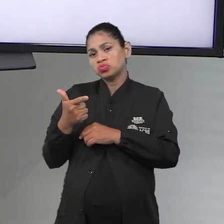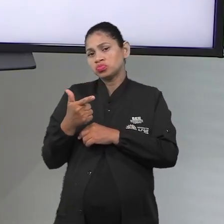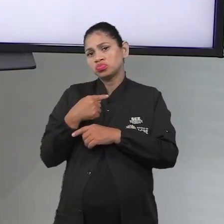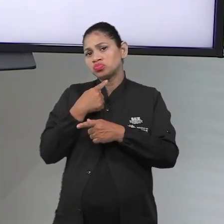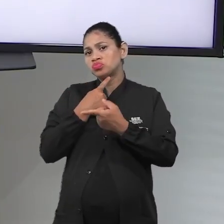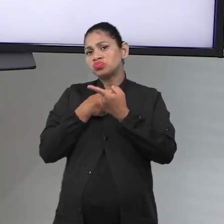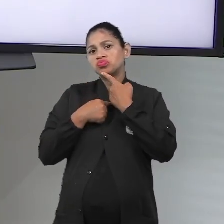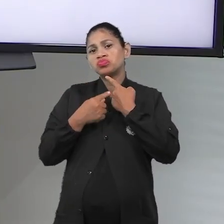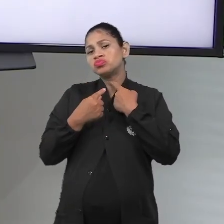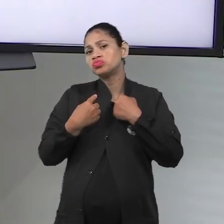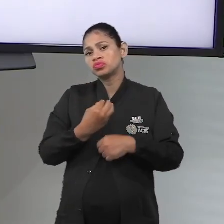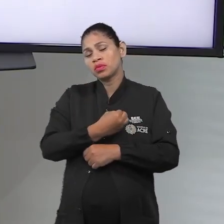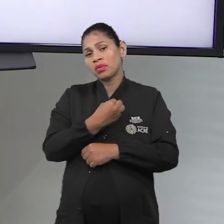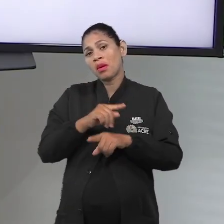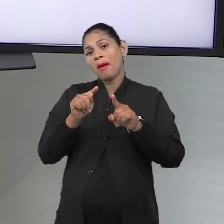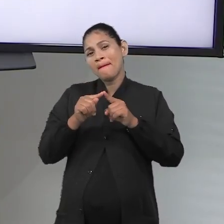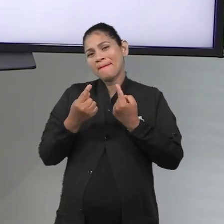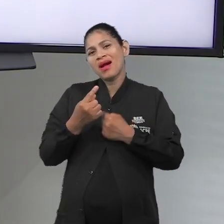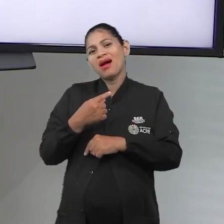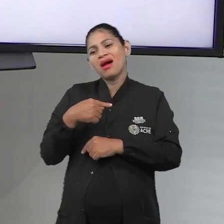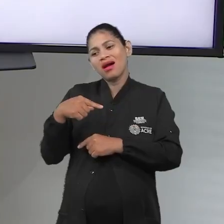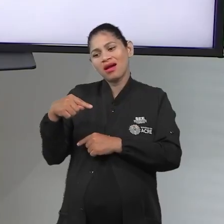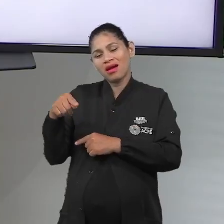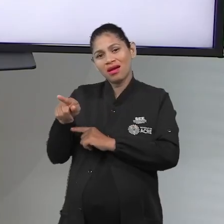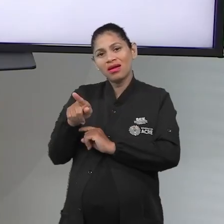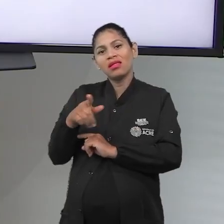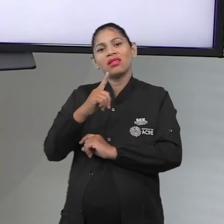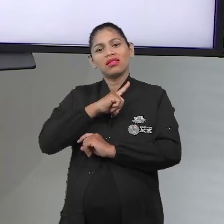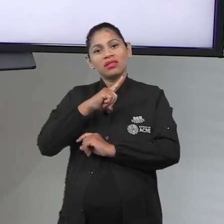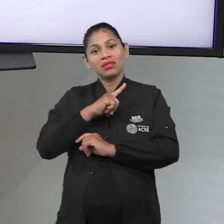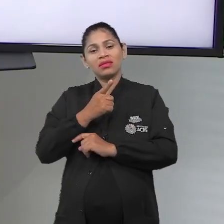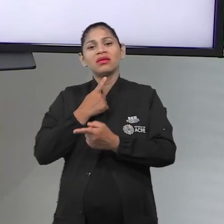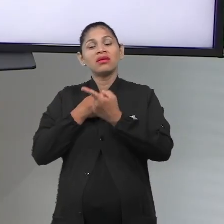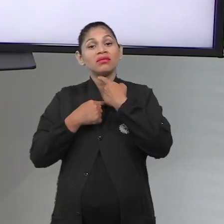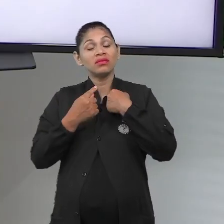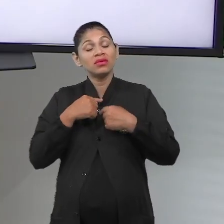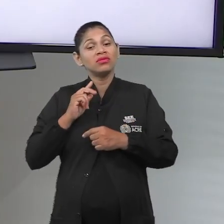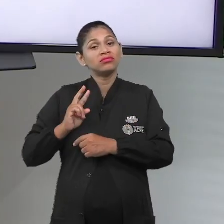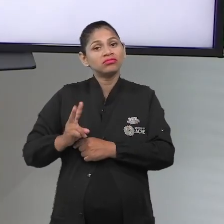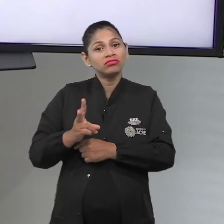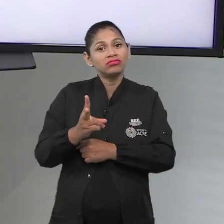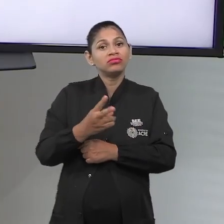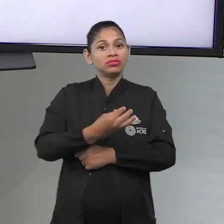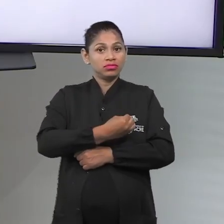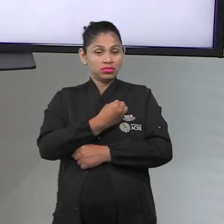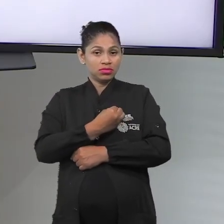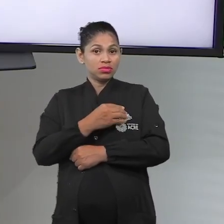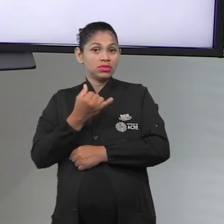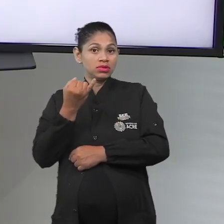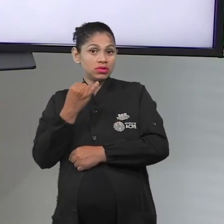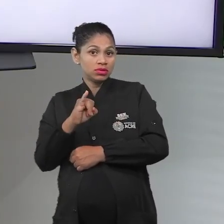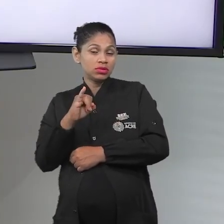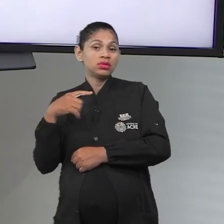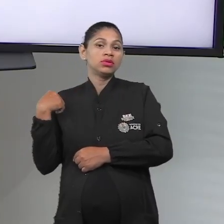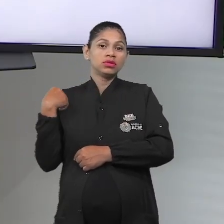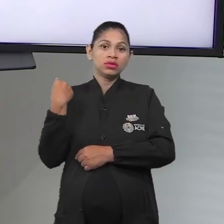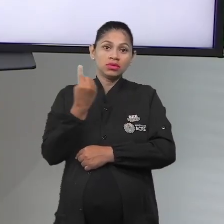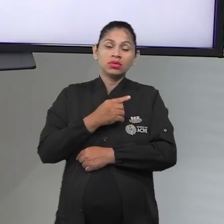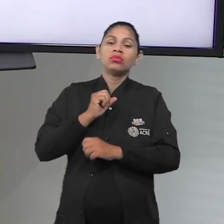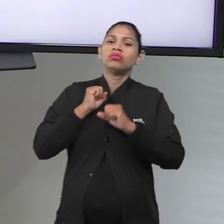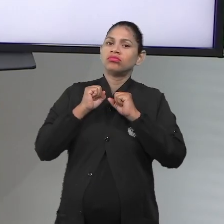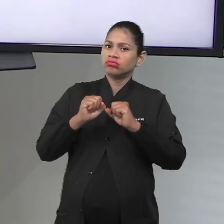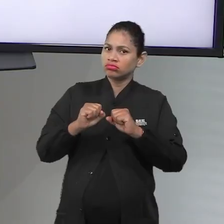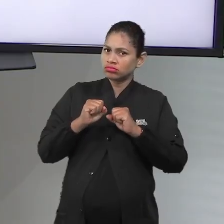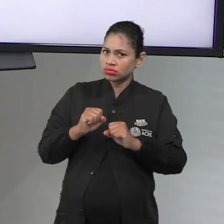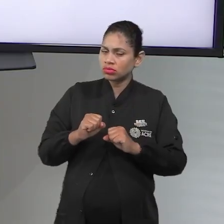continuar vivendo. E se eles têm esses interesses e a gente pode preservar, por exemplo, se você quiser